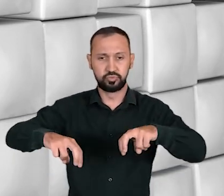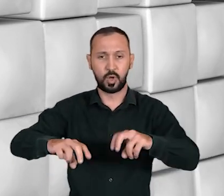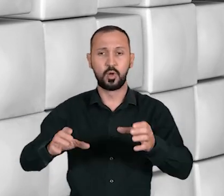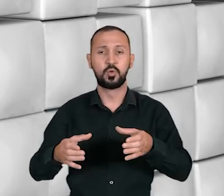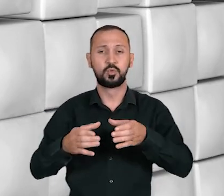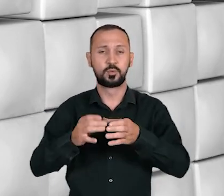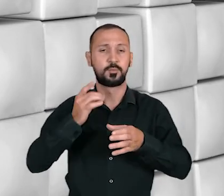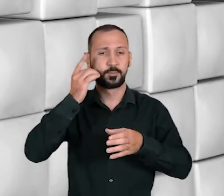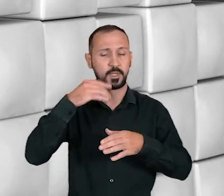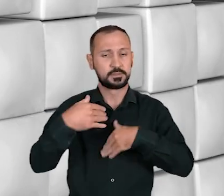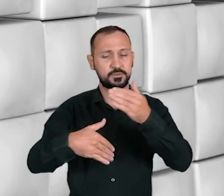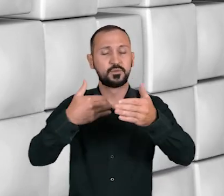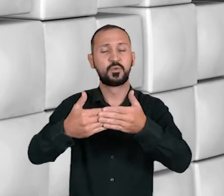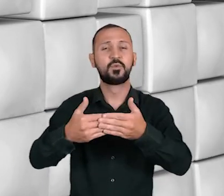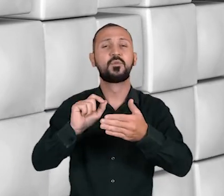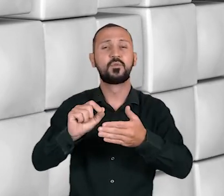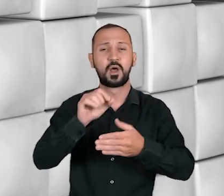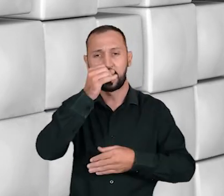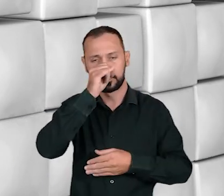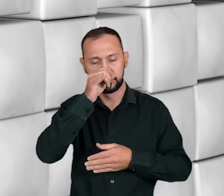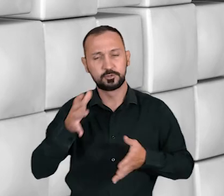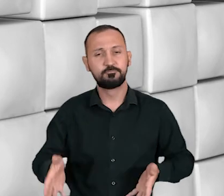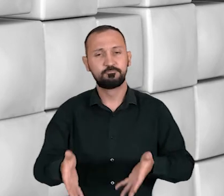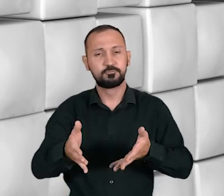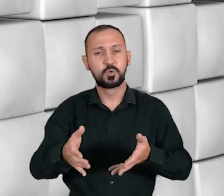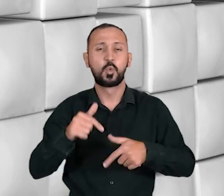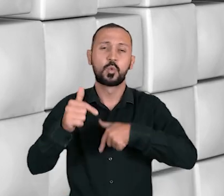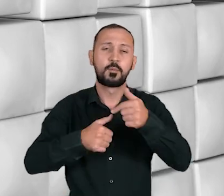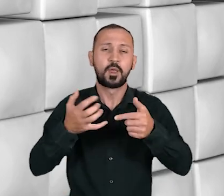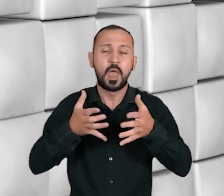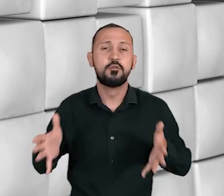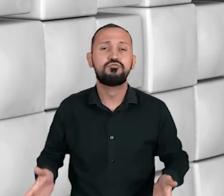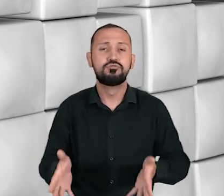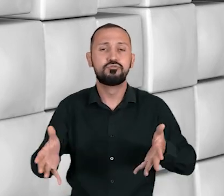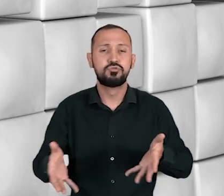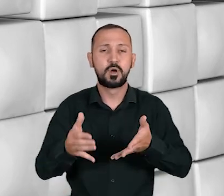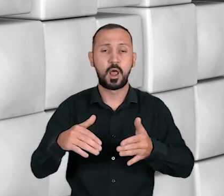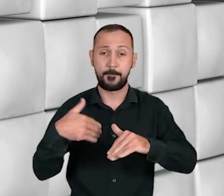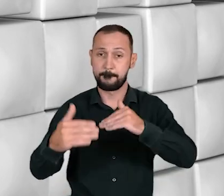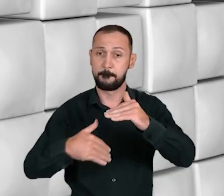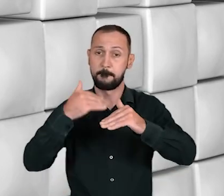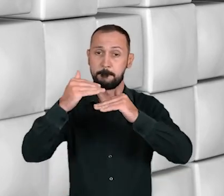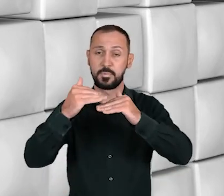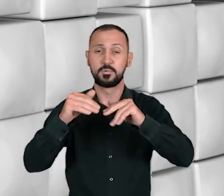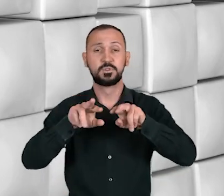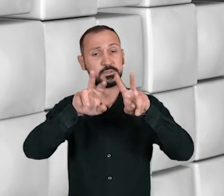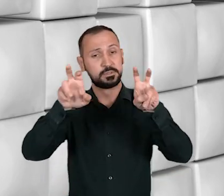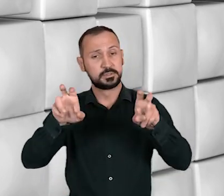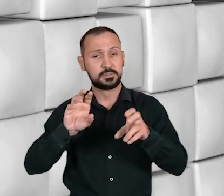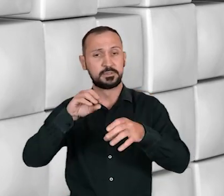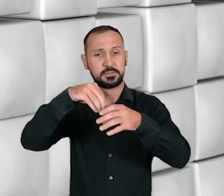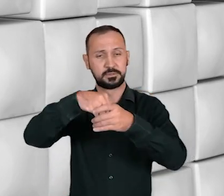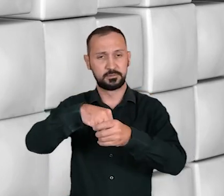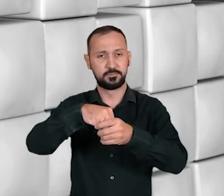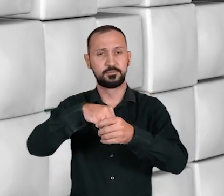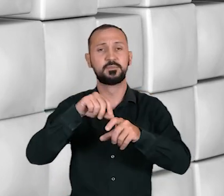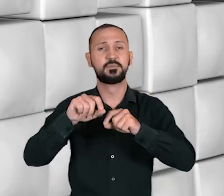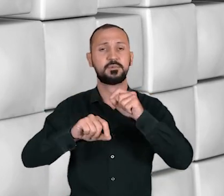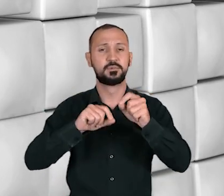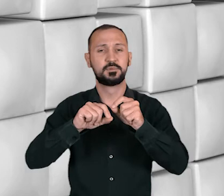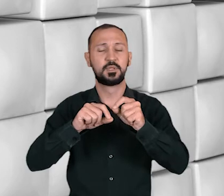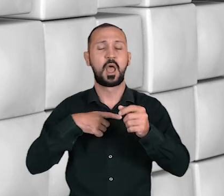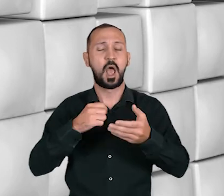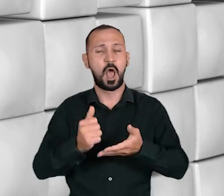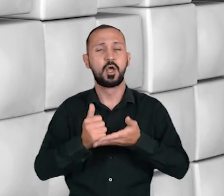para o Desenvolvimento da Suinocultura. Os trabalhos querem incentivar o crescimento deste importante